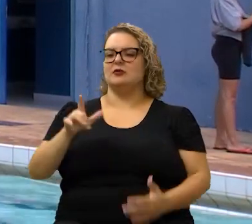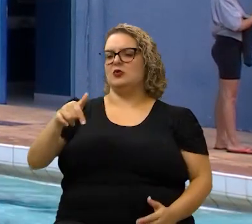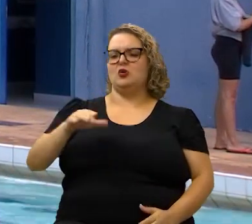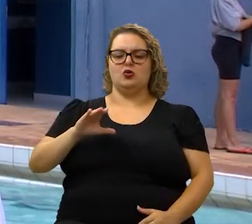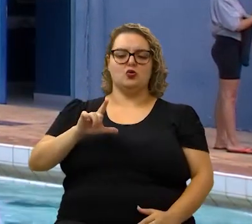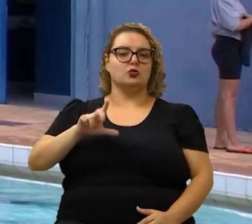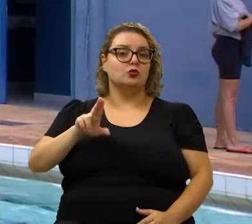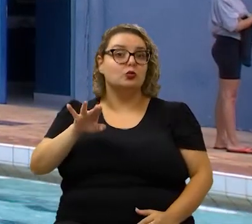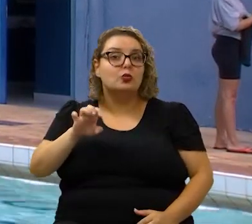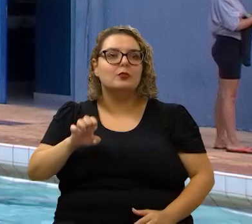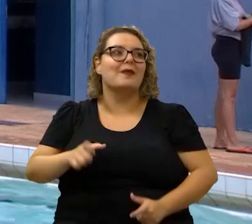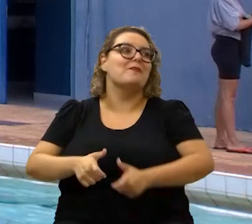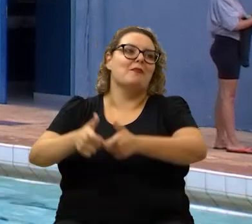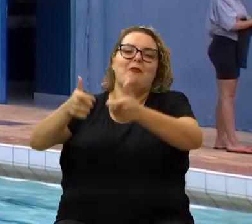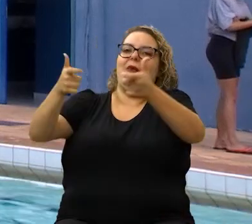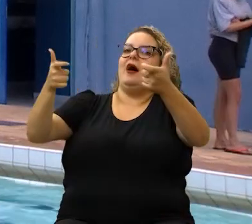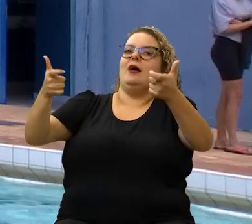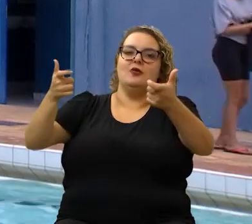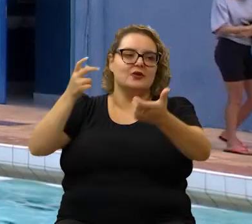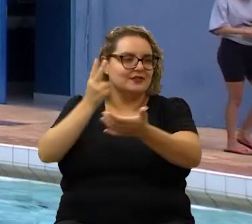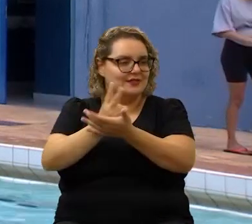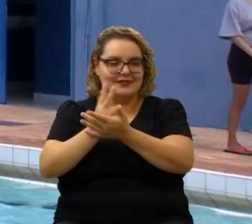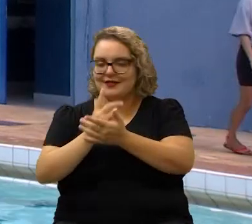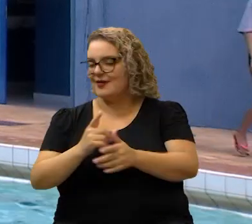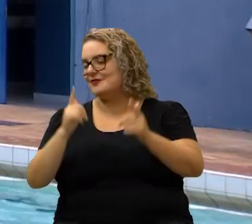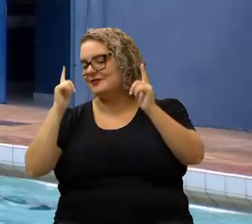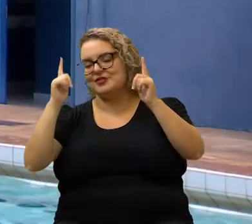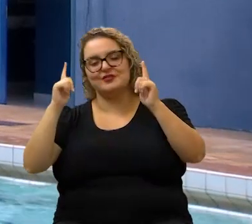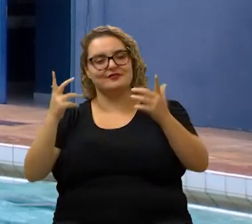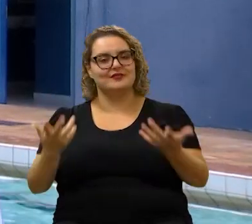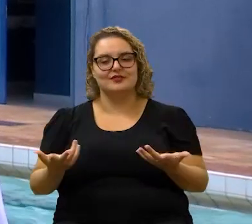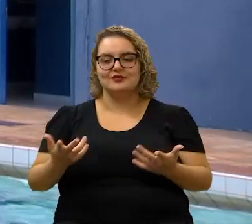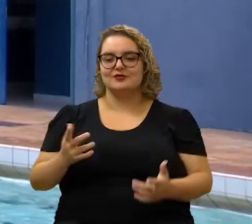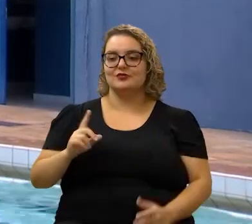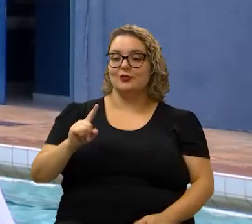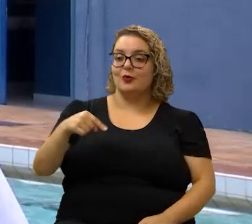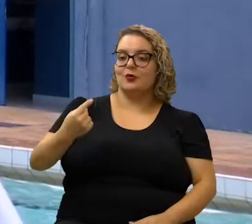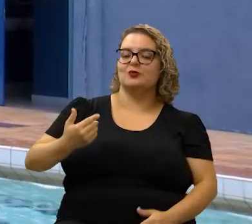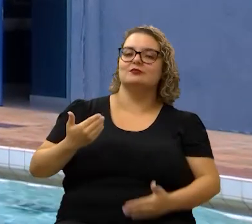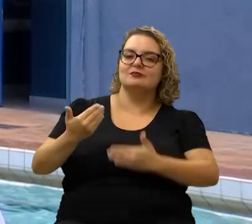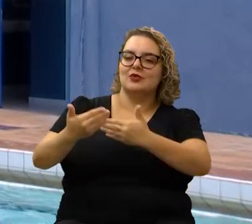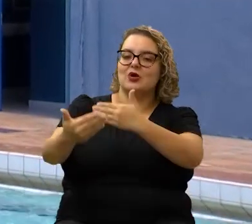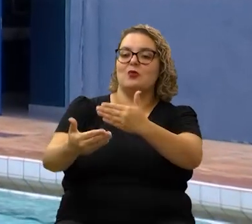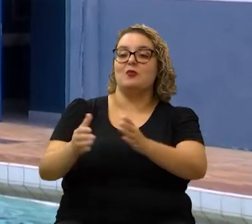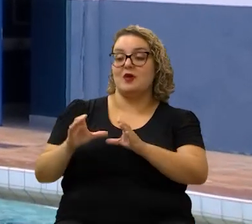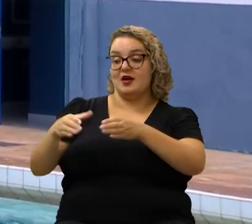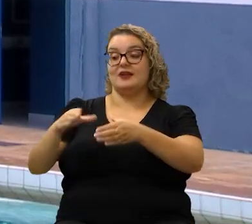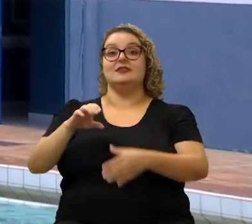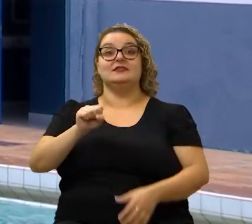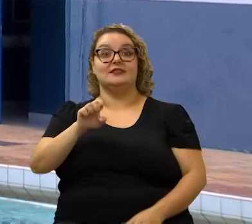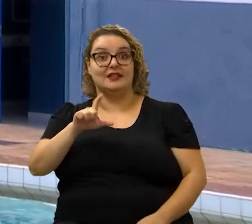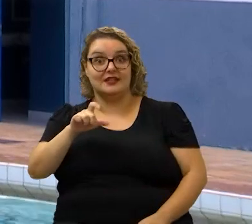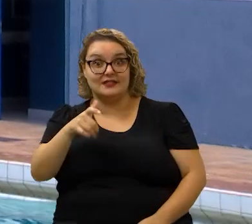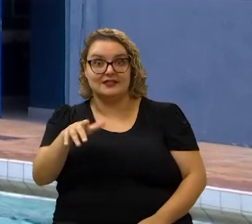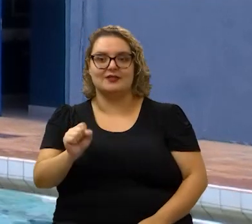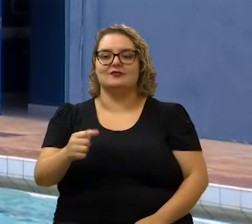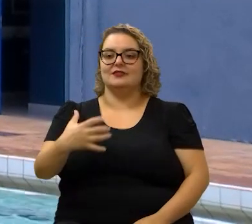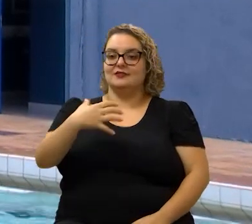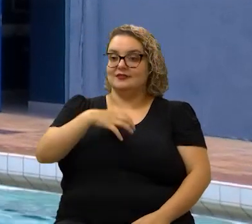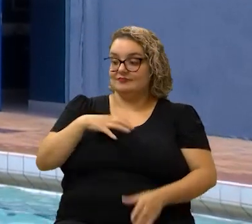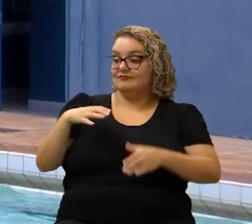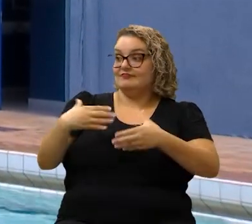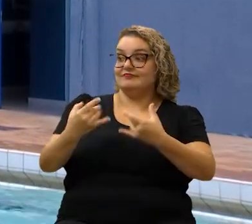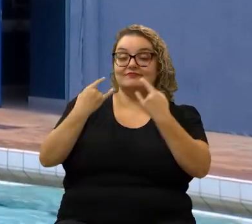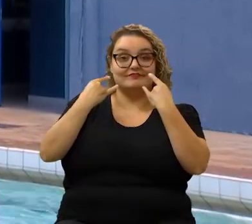eu fui para clube é maior ainda e sempre me divertindo. O próximo passo foi pegar uma seleção e aí sentindo um grupo